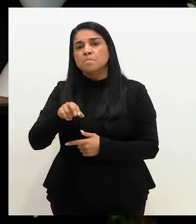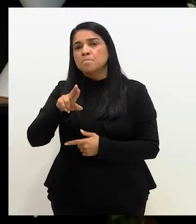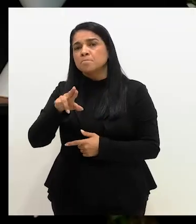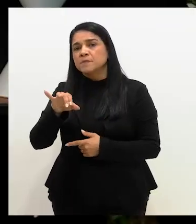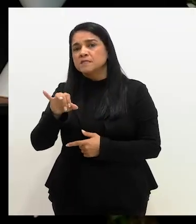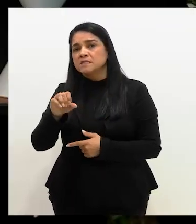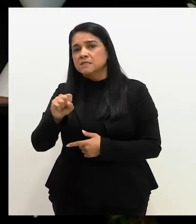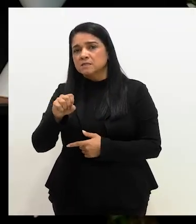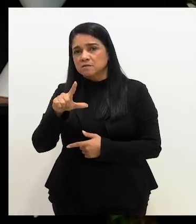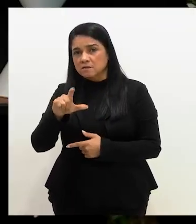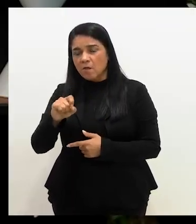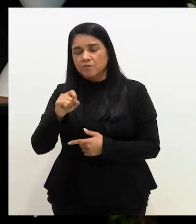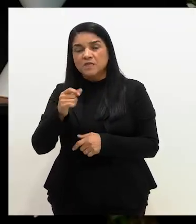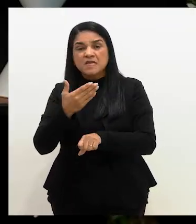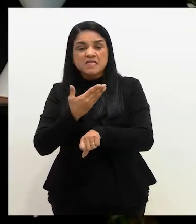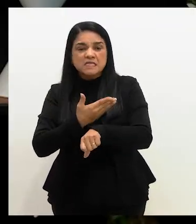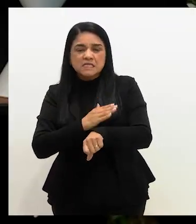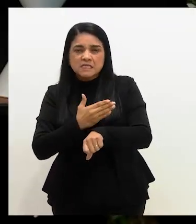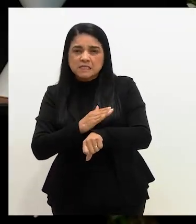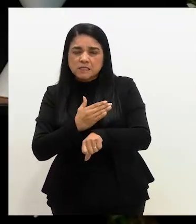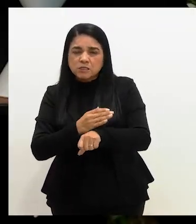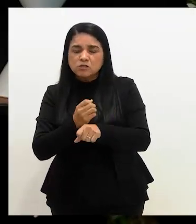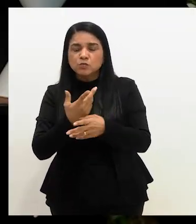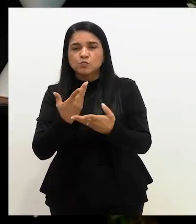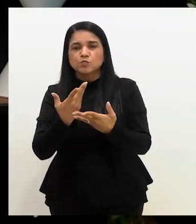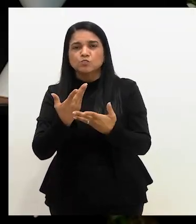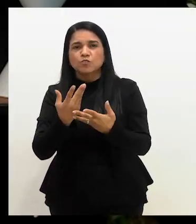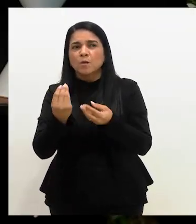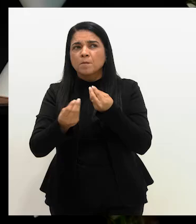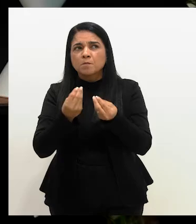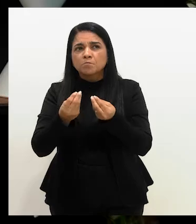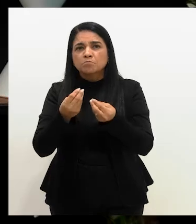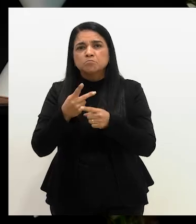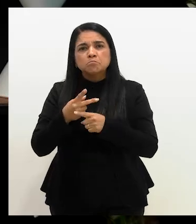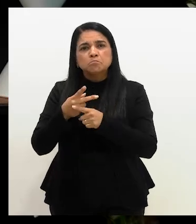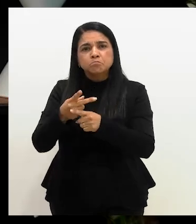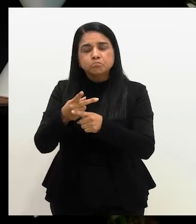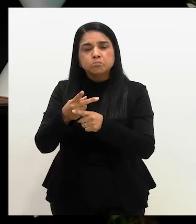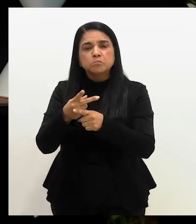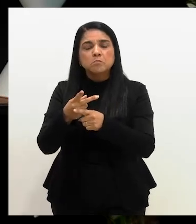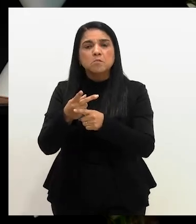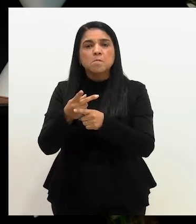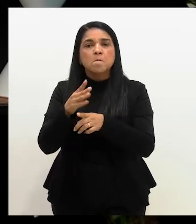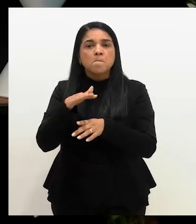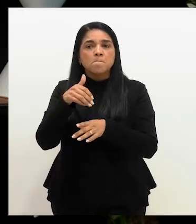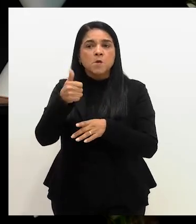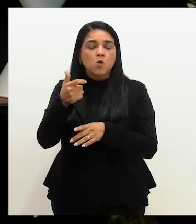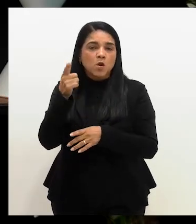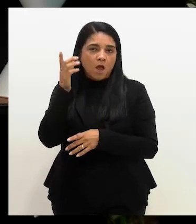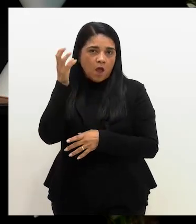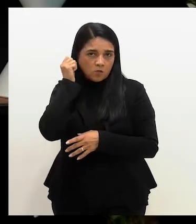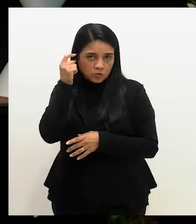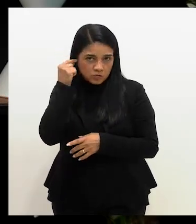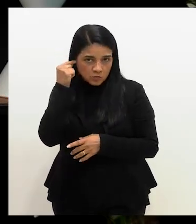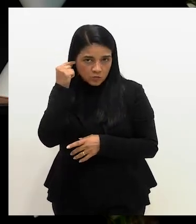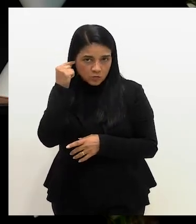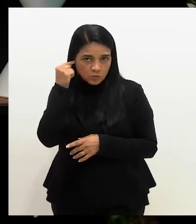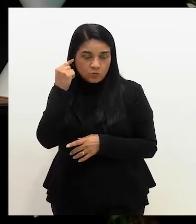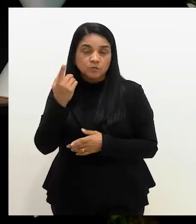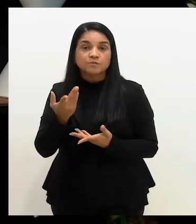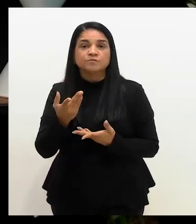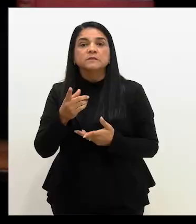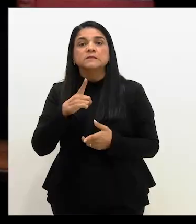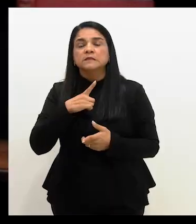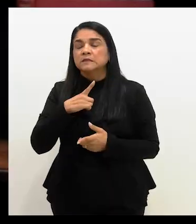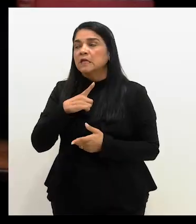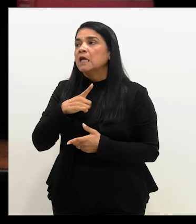Priscila, algum exercício que se possa fazer para buscar um percentual de recuperação? De